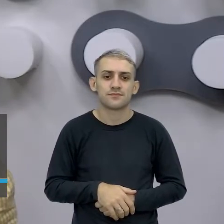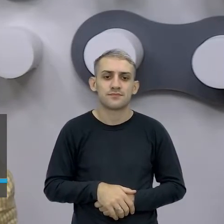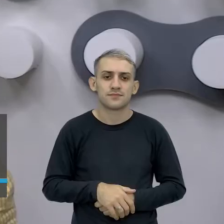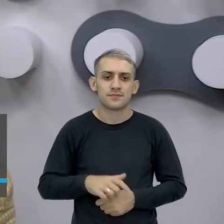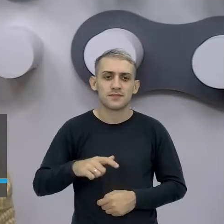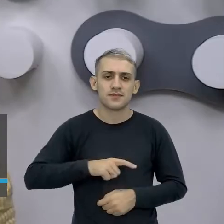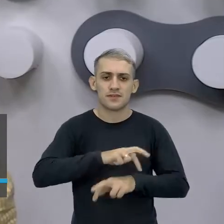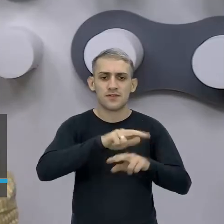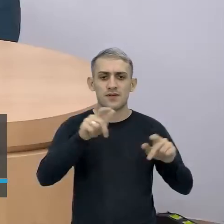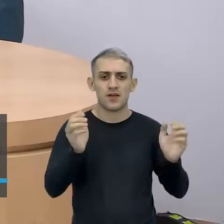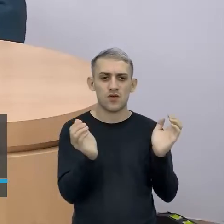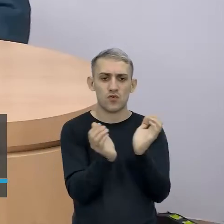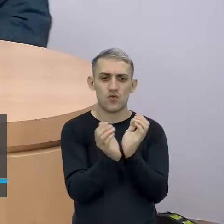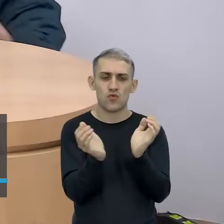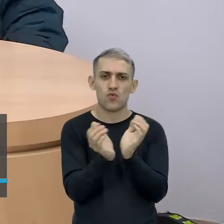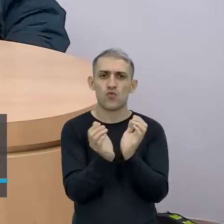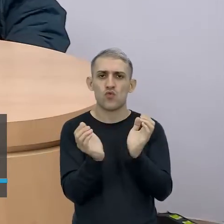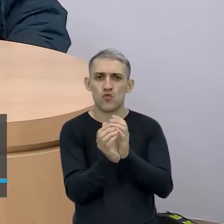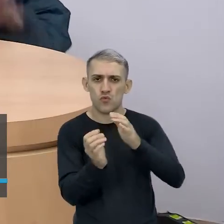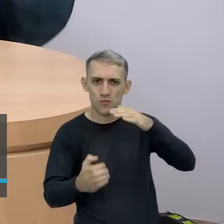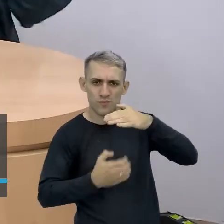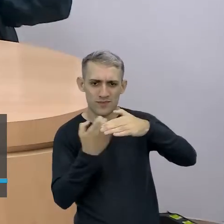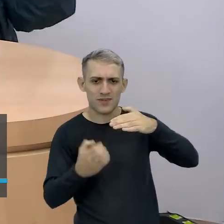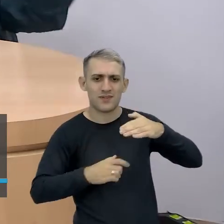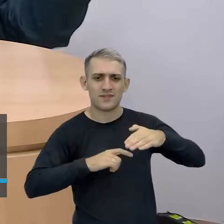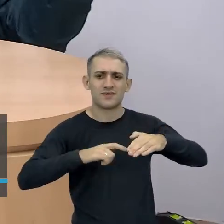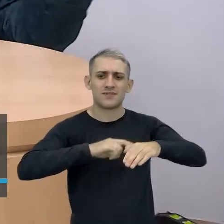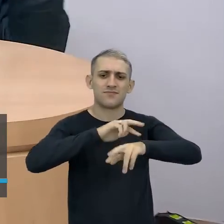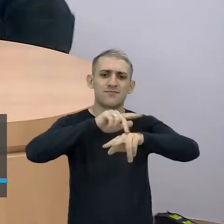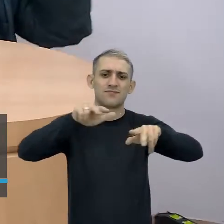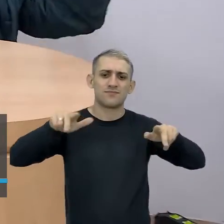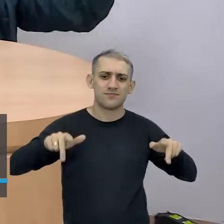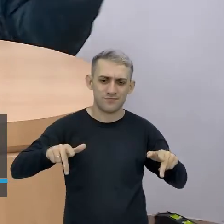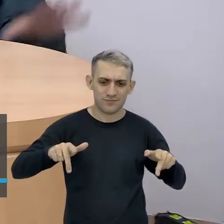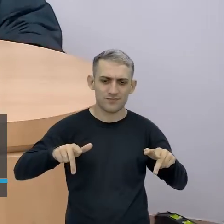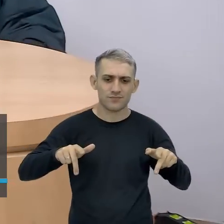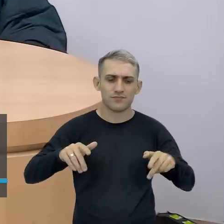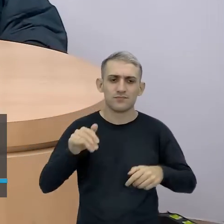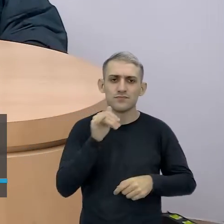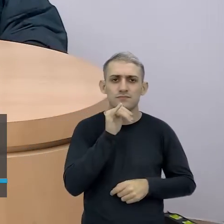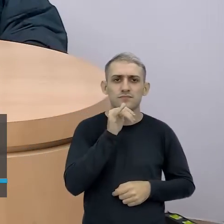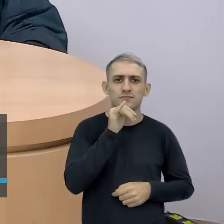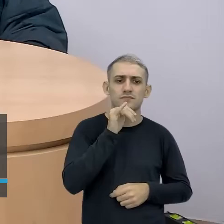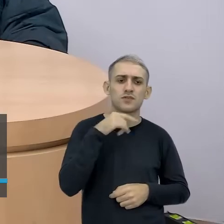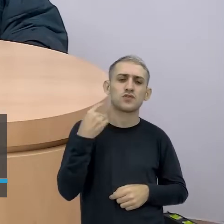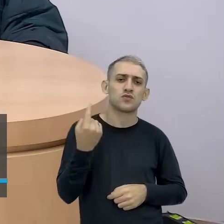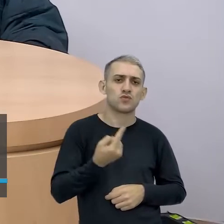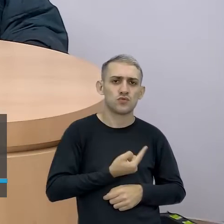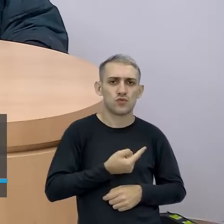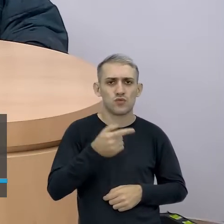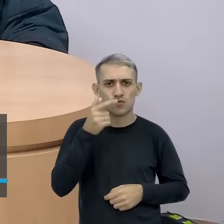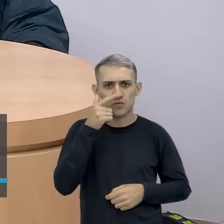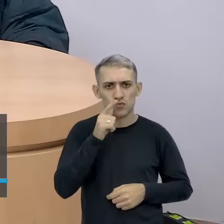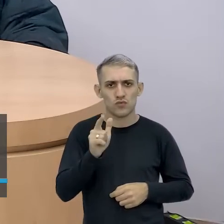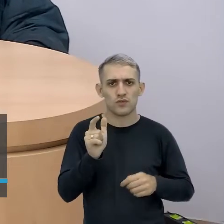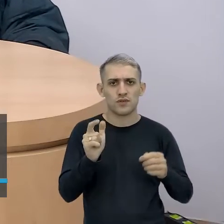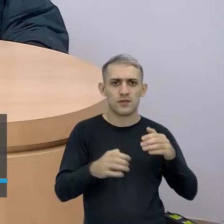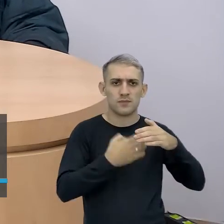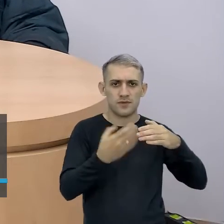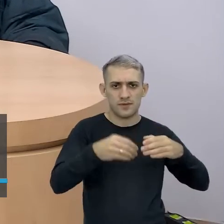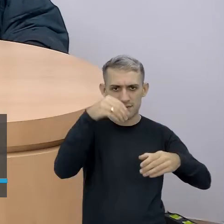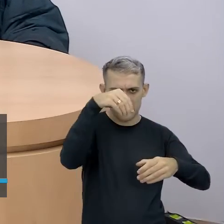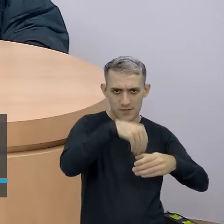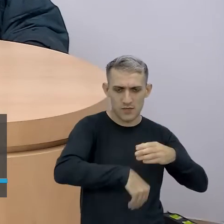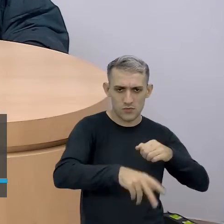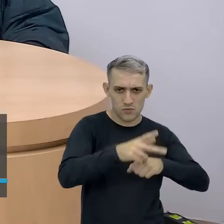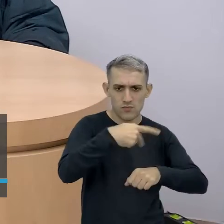grandes grupos assim de empresas. corporações. Entendi. Não, eu tô pensando em Quanto poder mais político, eu segurar corporações dentro do meu Estado